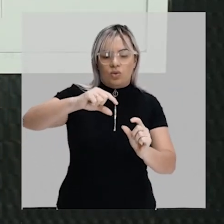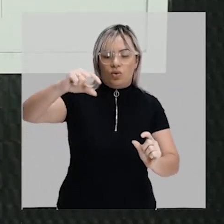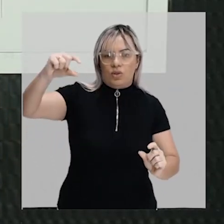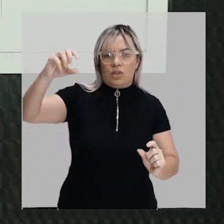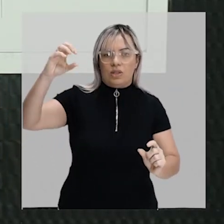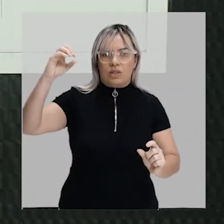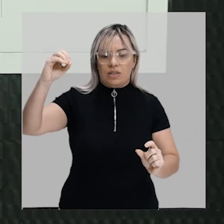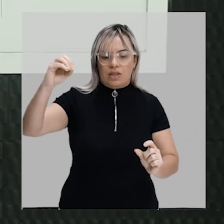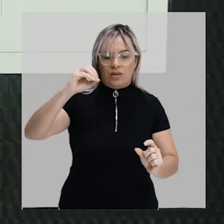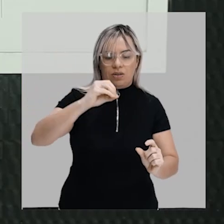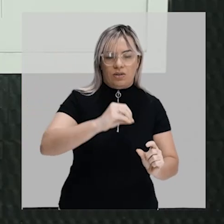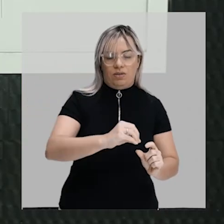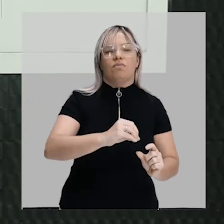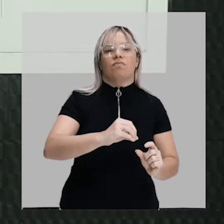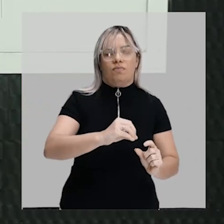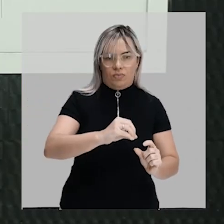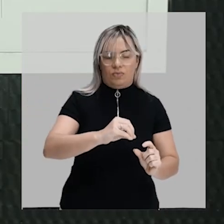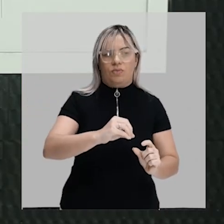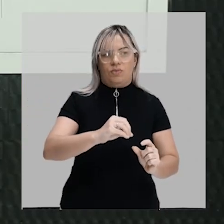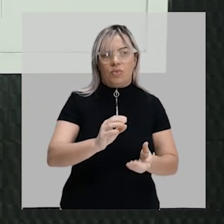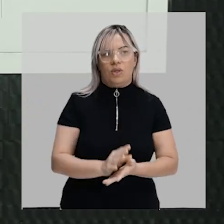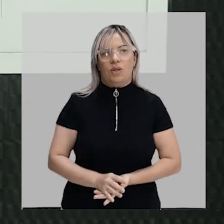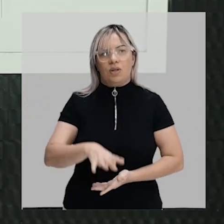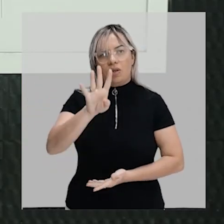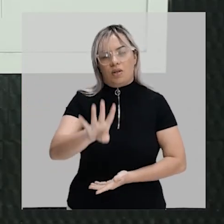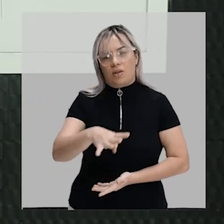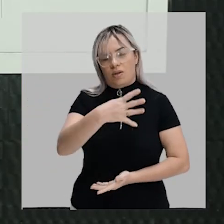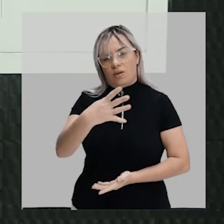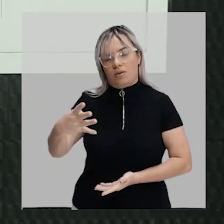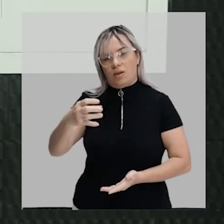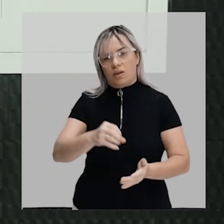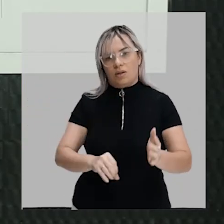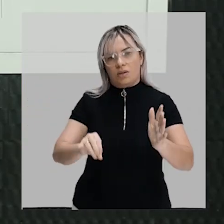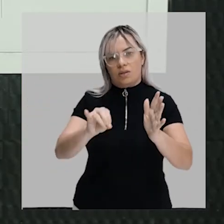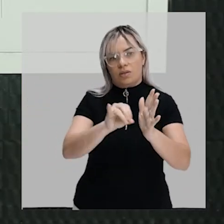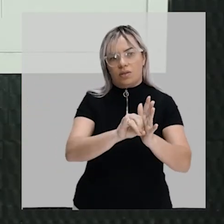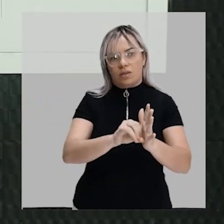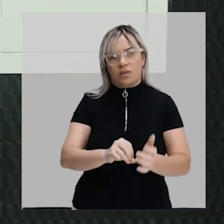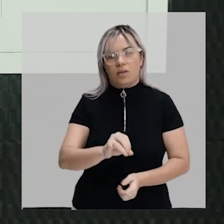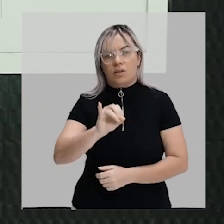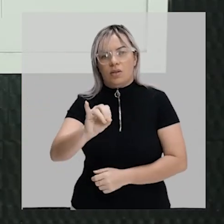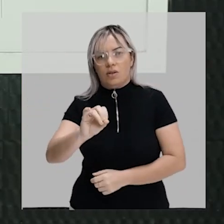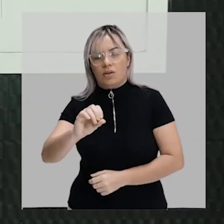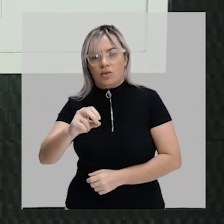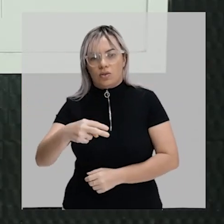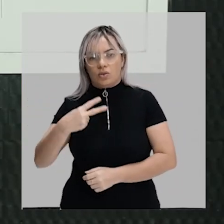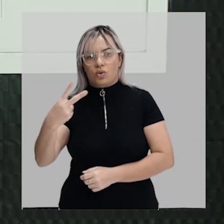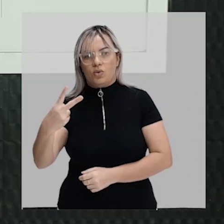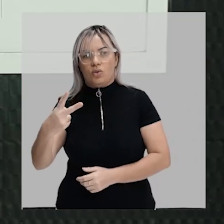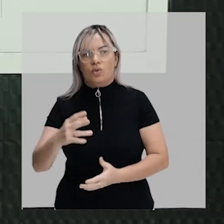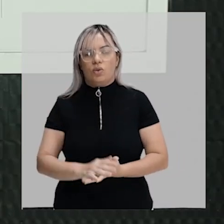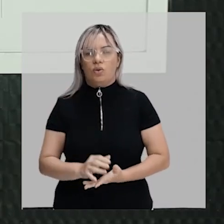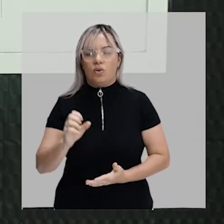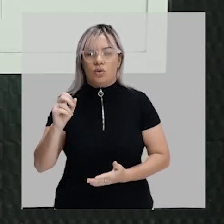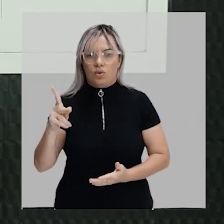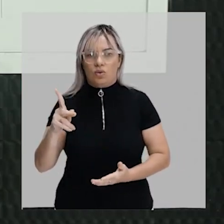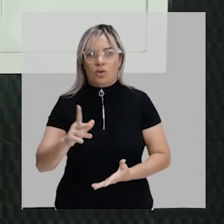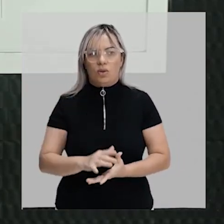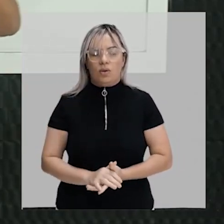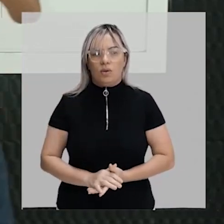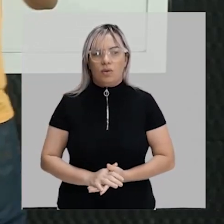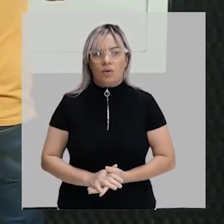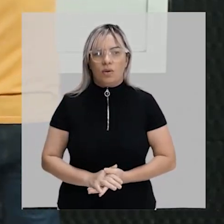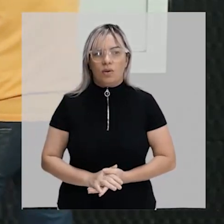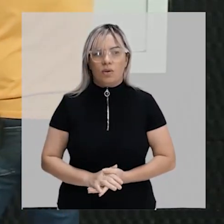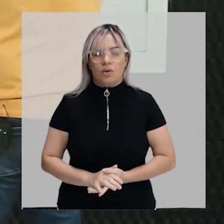certo isso aqui é a identidade dois ou e dois que a identidade de ordem dois tá Se